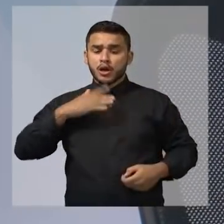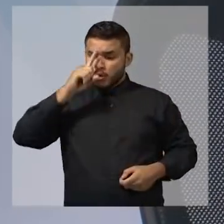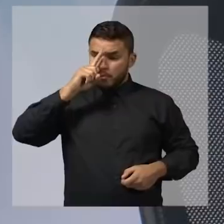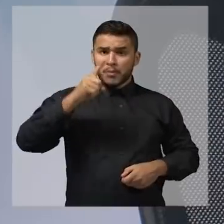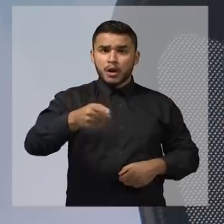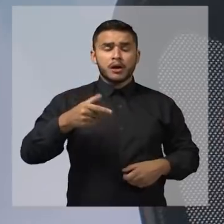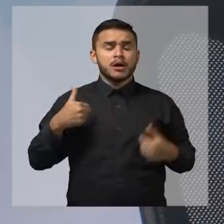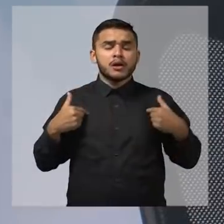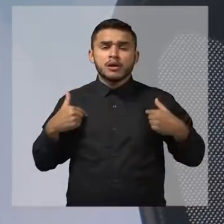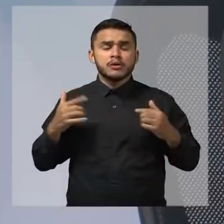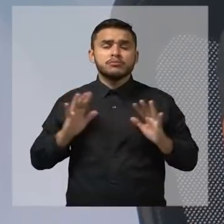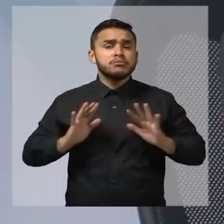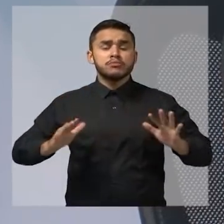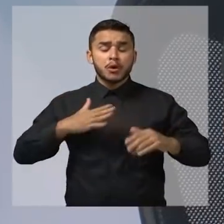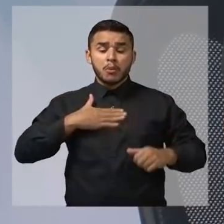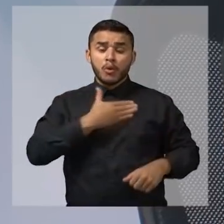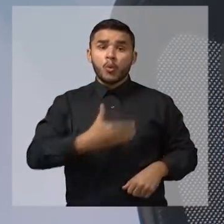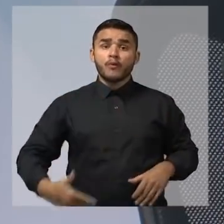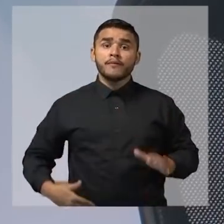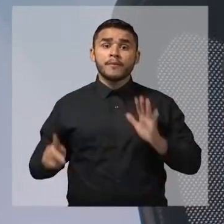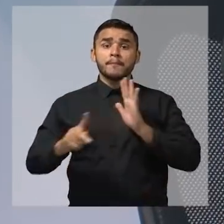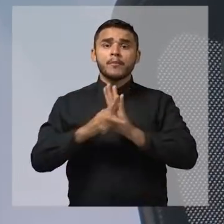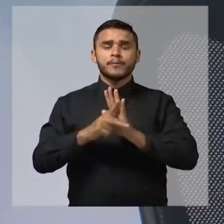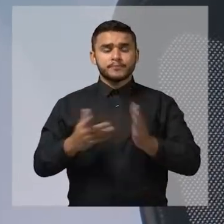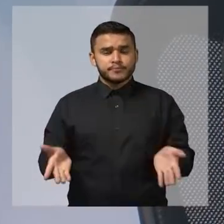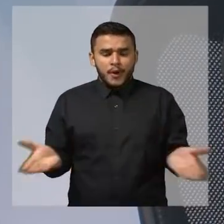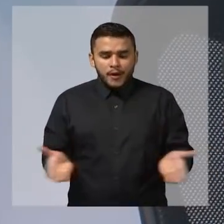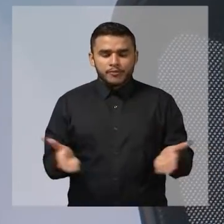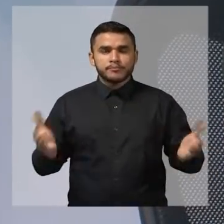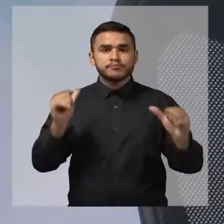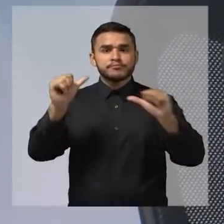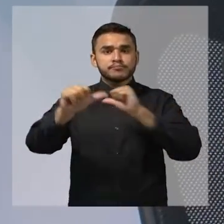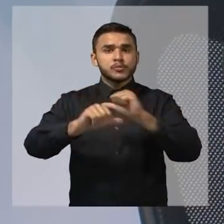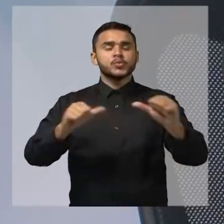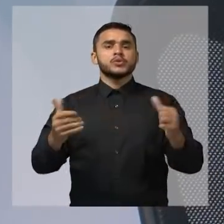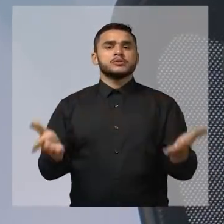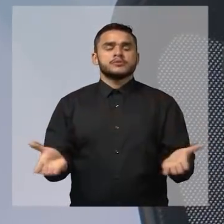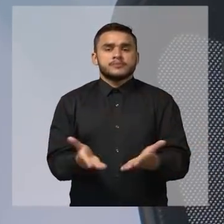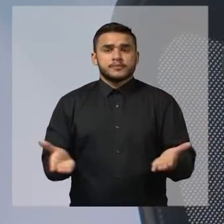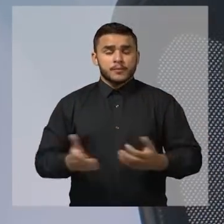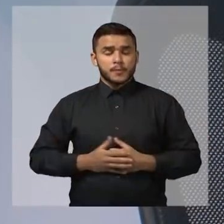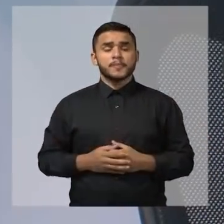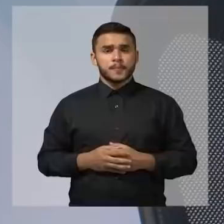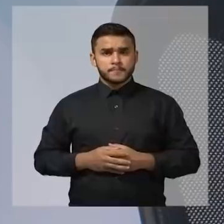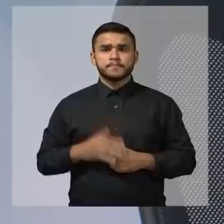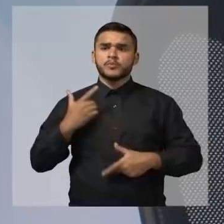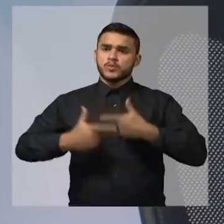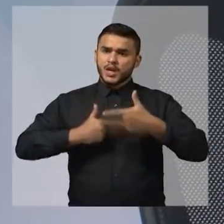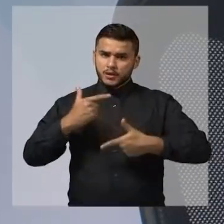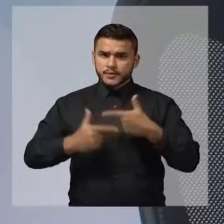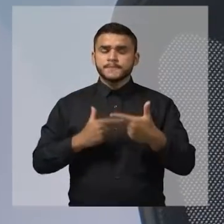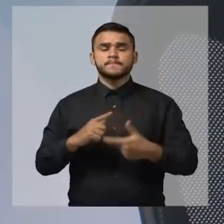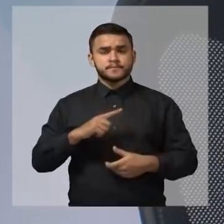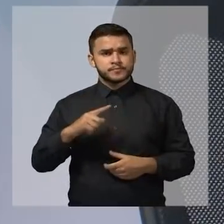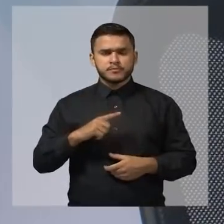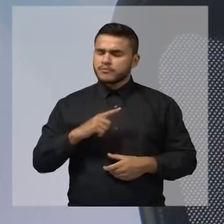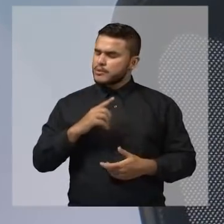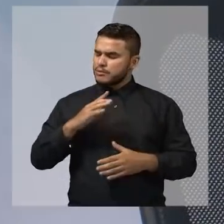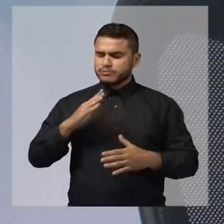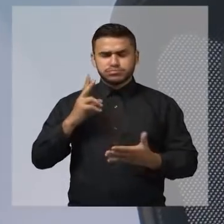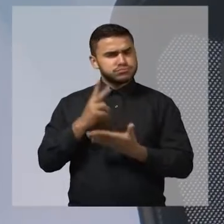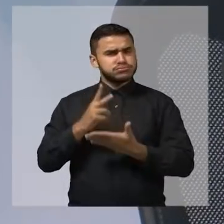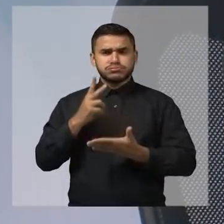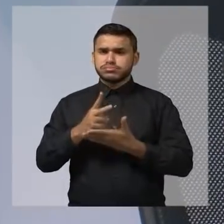pudesse estar surtindo, como se diz, resultados. E isso a gente tem trabalhado bastante dioturnamente. Com isso a